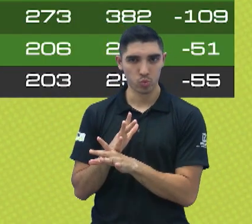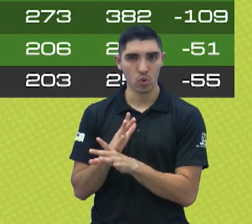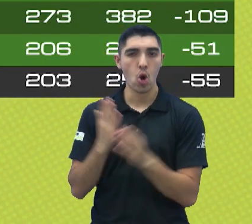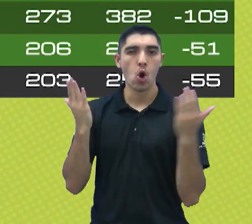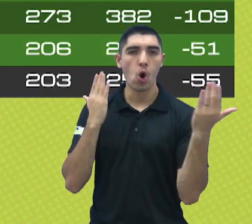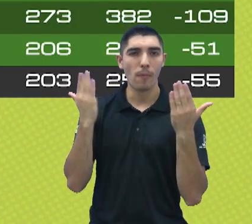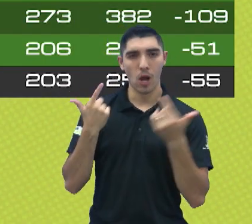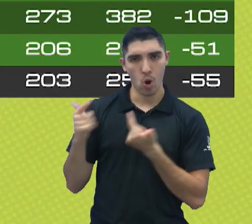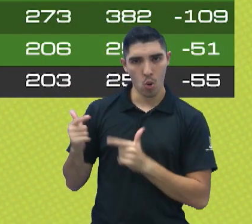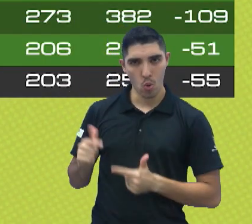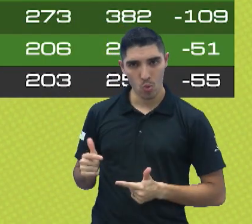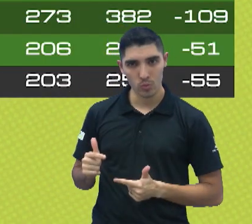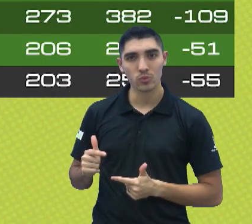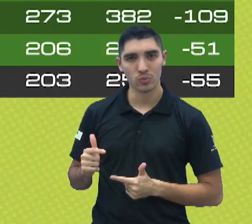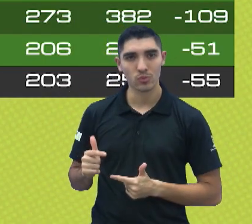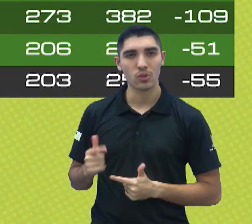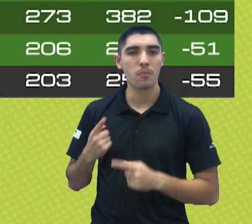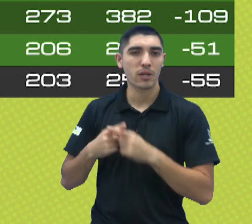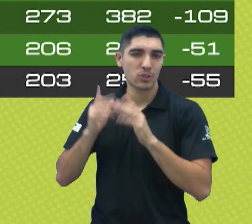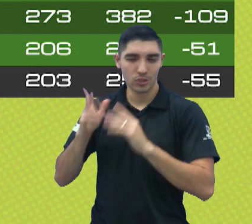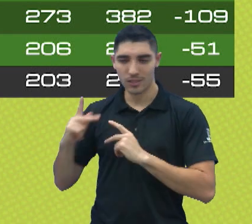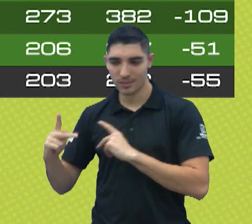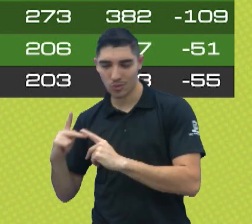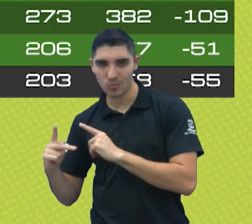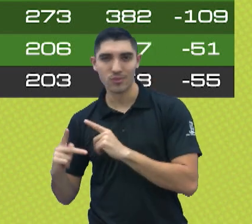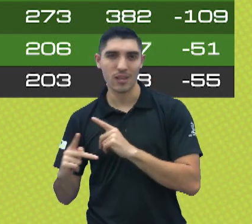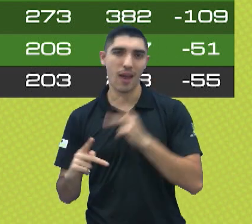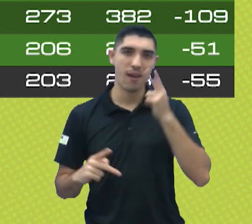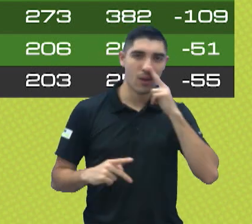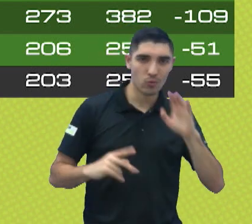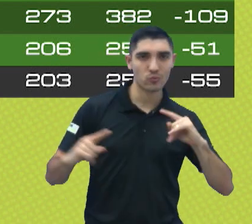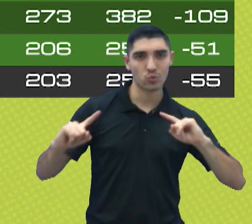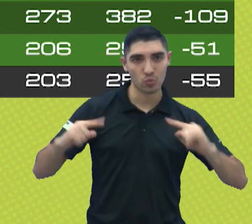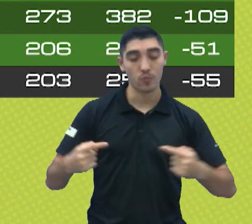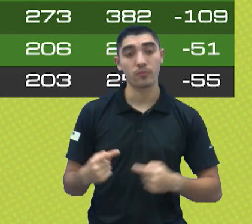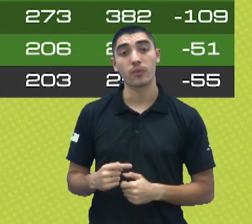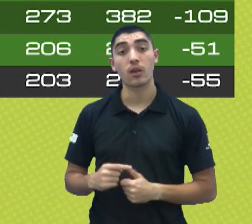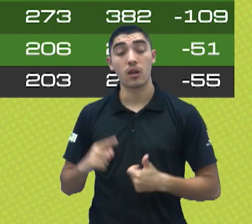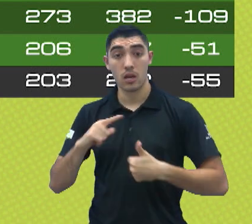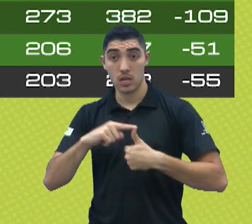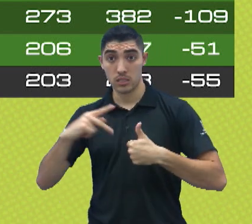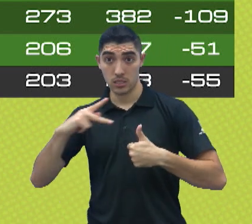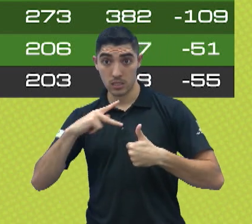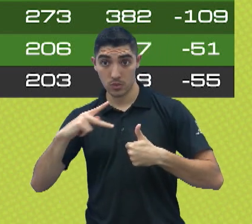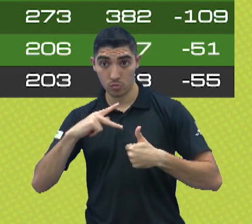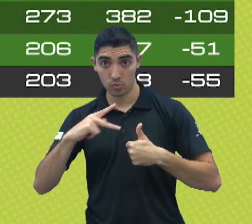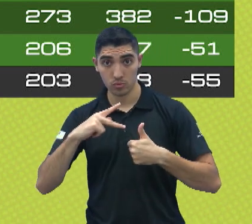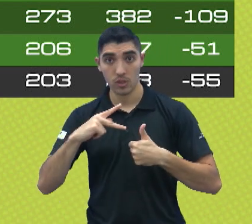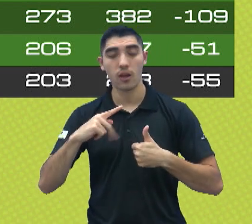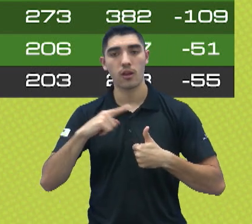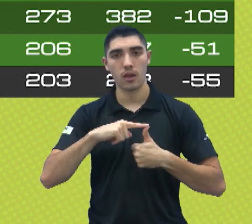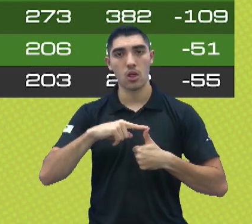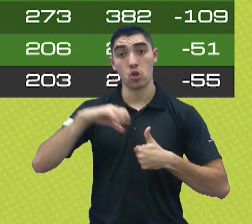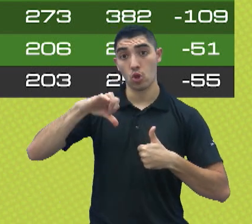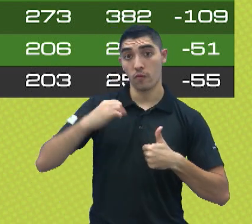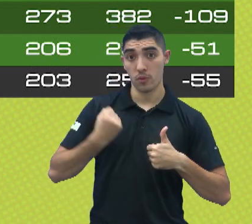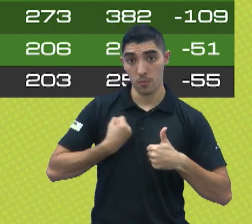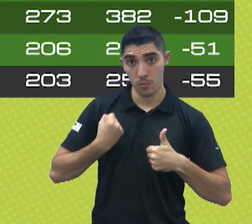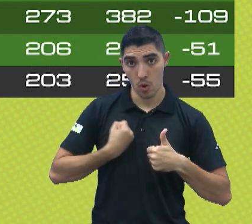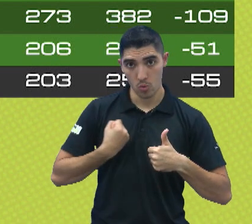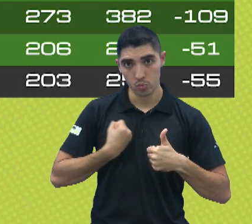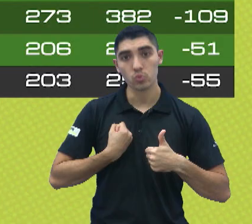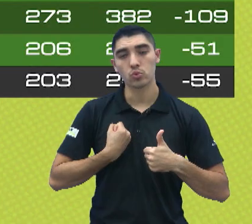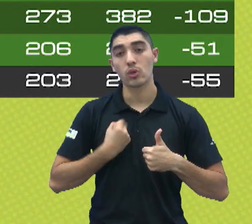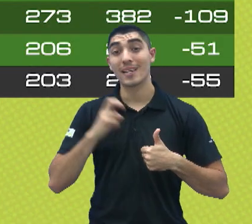Catanduva também tem um jogo a mais porque já atuaram, as equipes jogam hoje. São José neste momento é o líder, com 9 pontos, 5